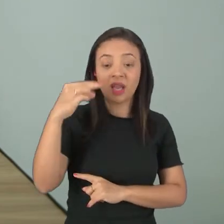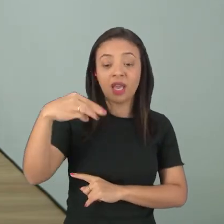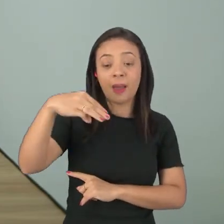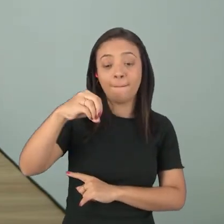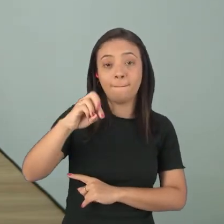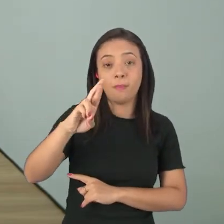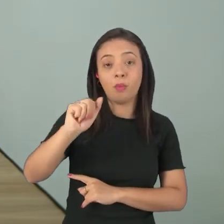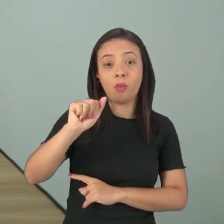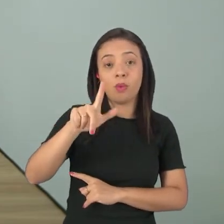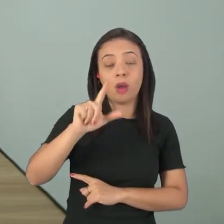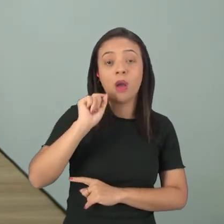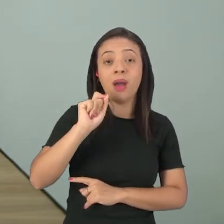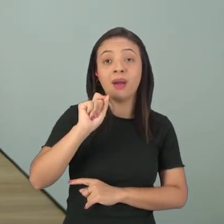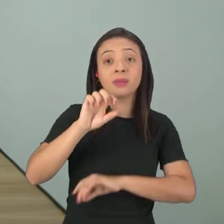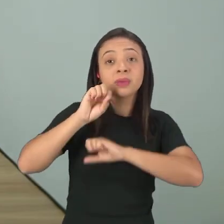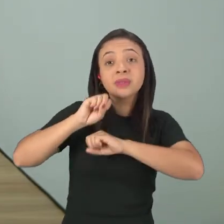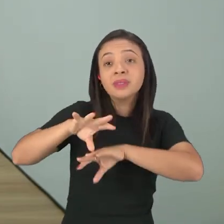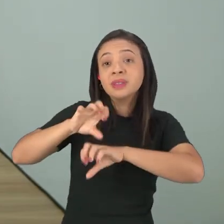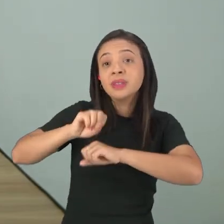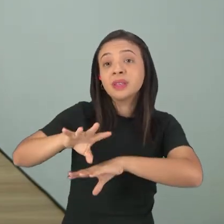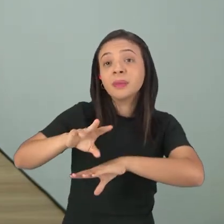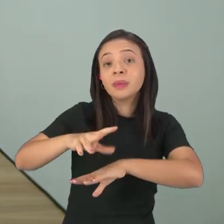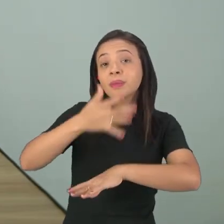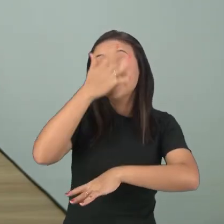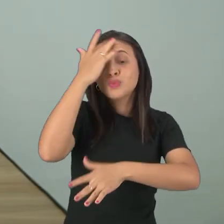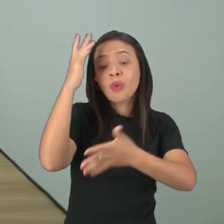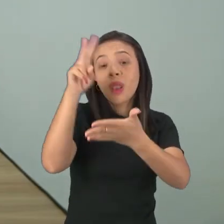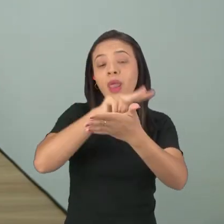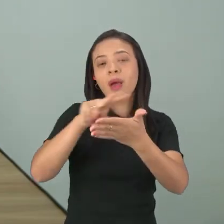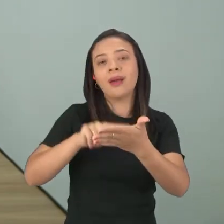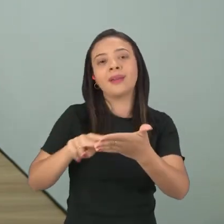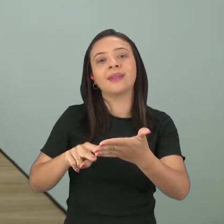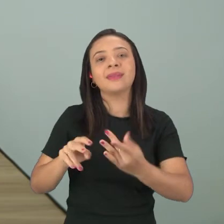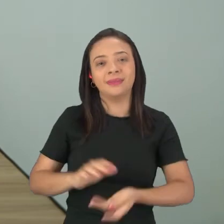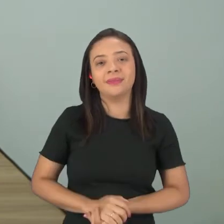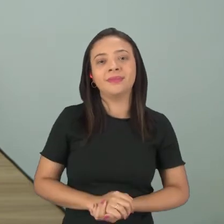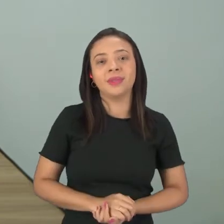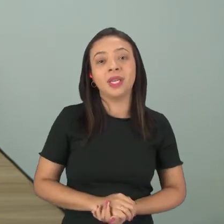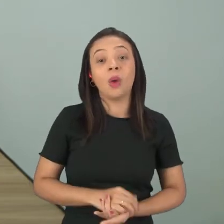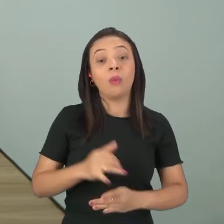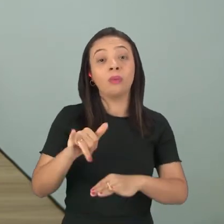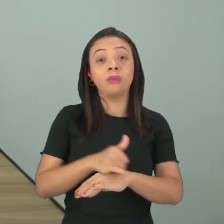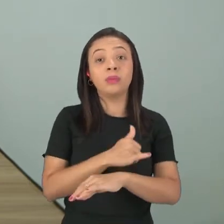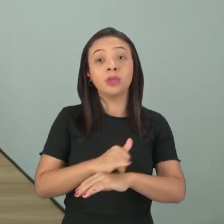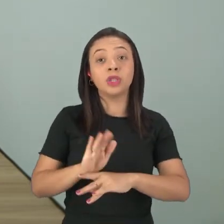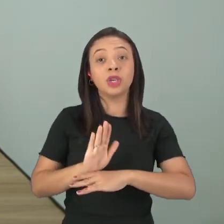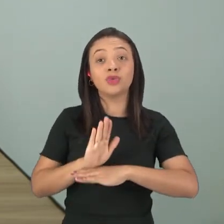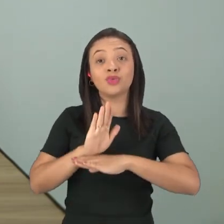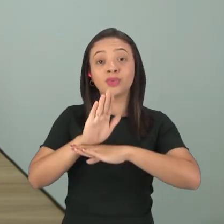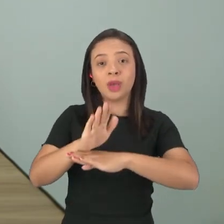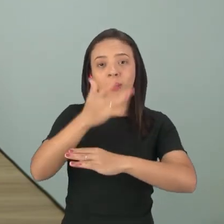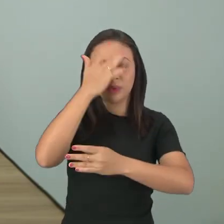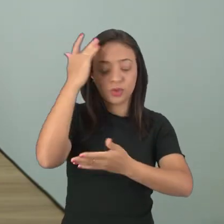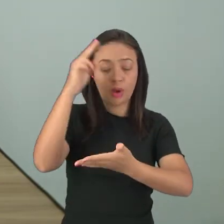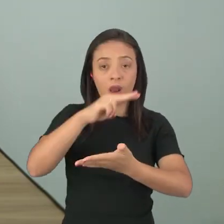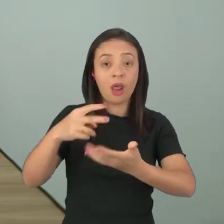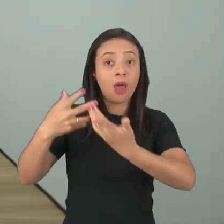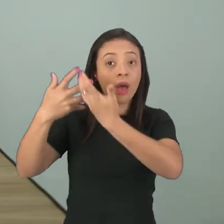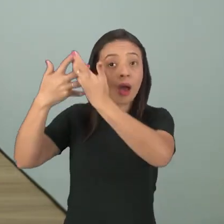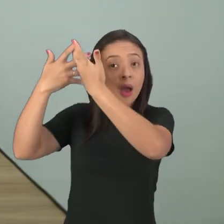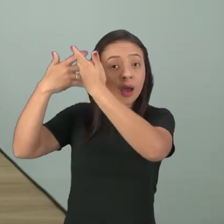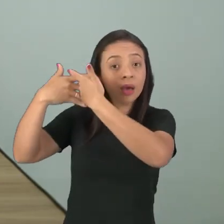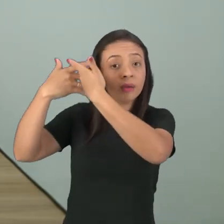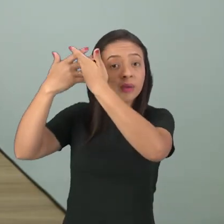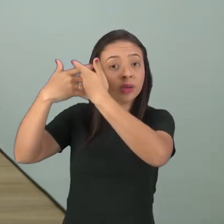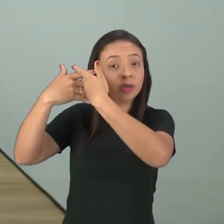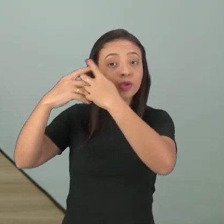moral da história é um ensinamento ao leitor é uma forma de ajudar o leitor a refletir sobre